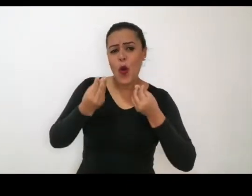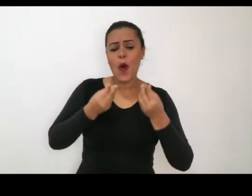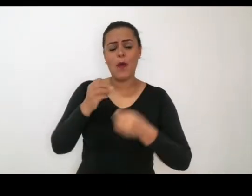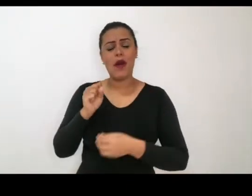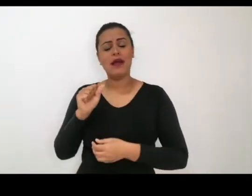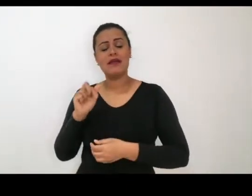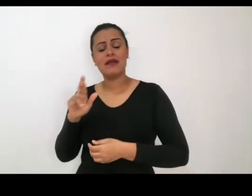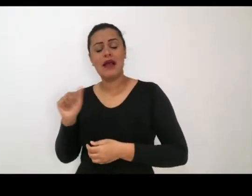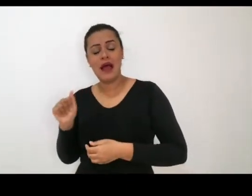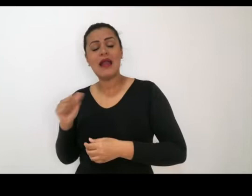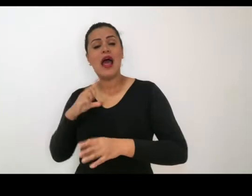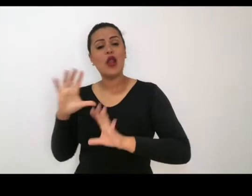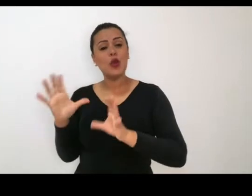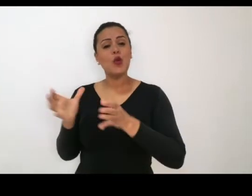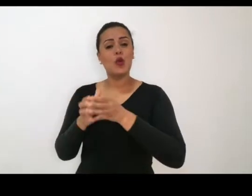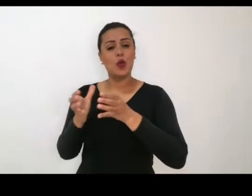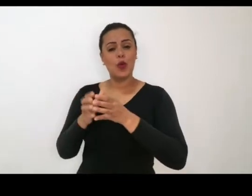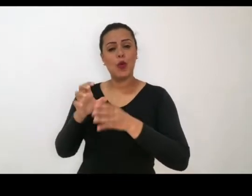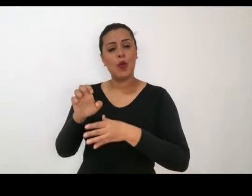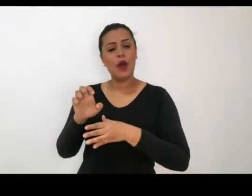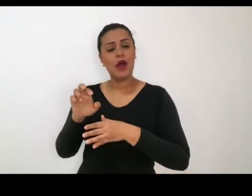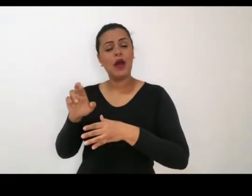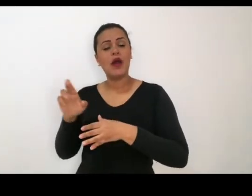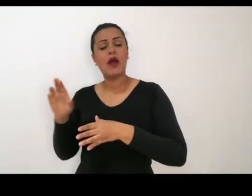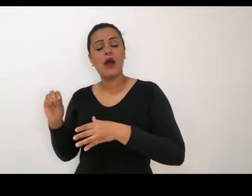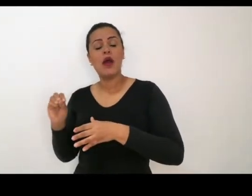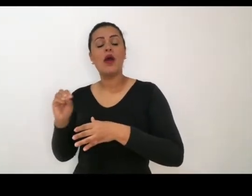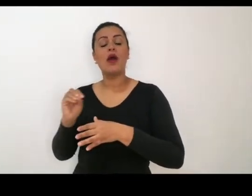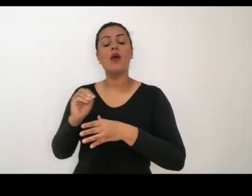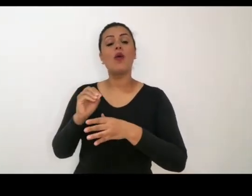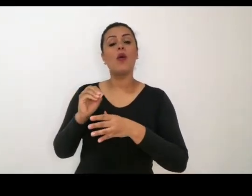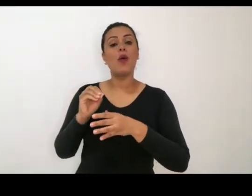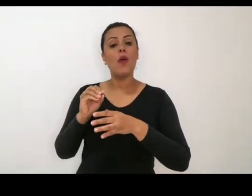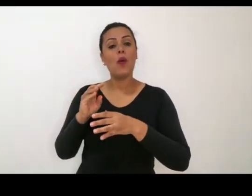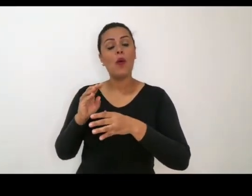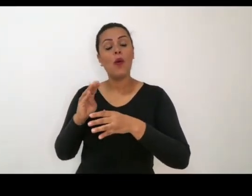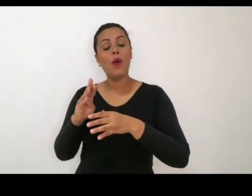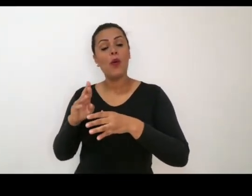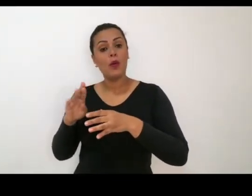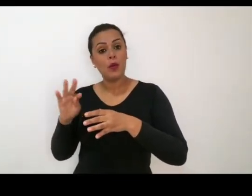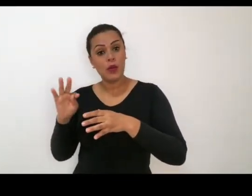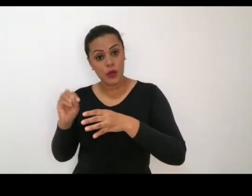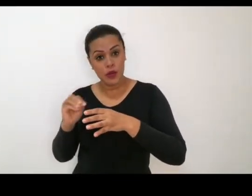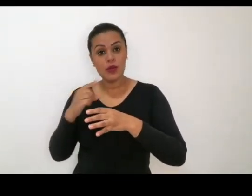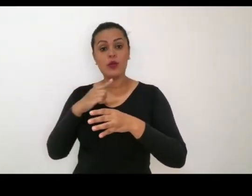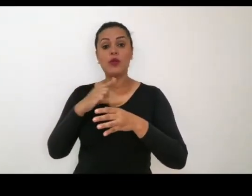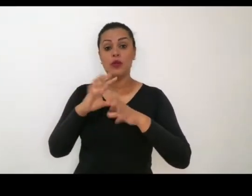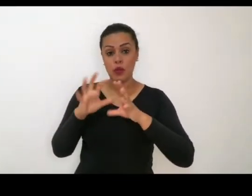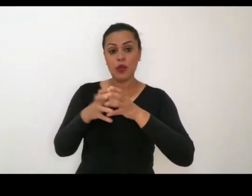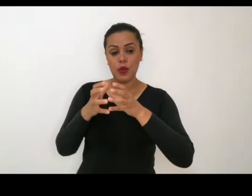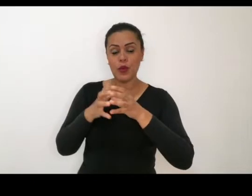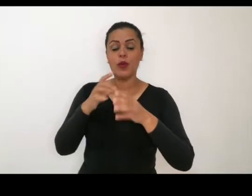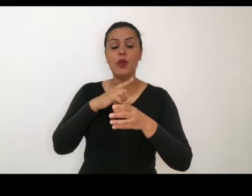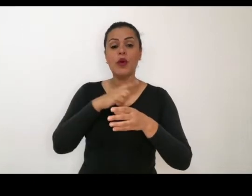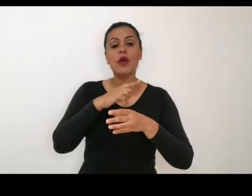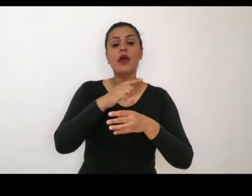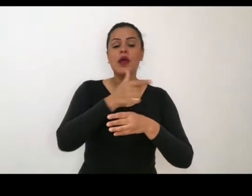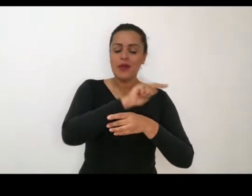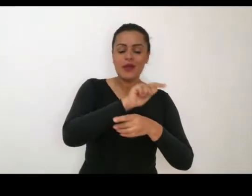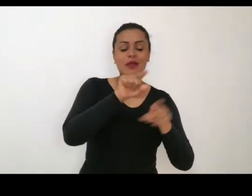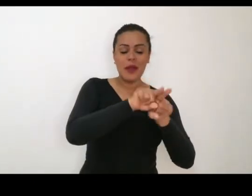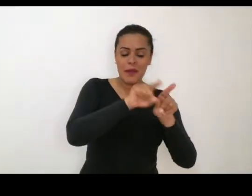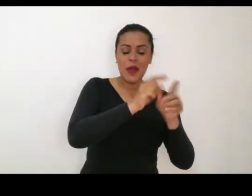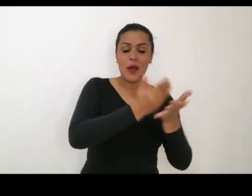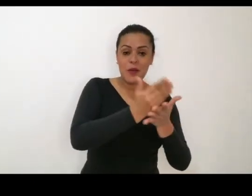super importante, né? Tem anos de atuação, e o Leonardo também começou pelo teatro, né? E depois migrou para a dança. Então, quando